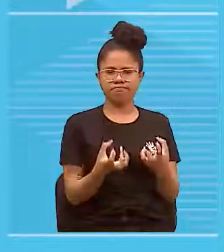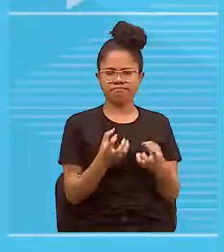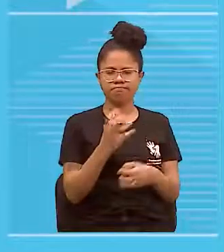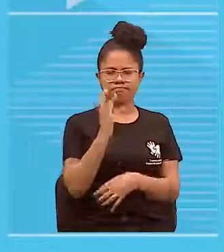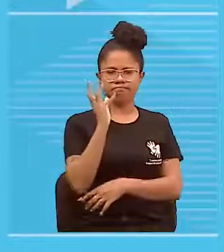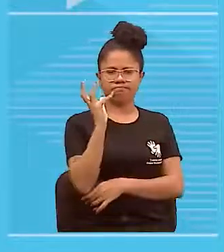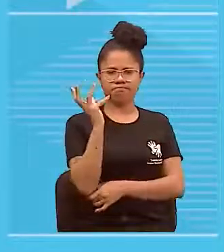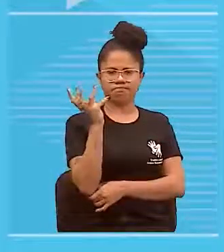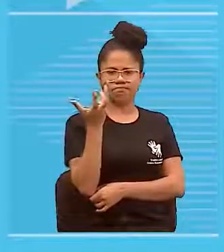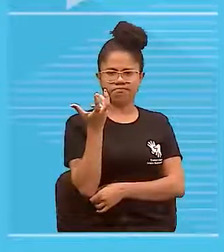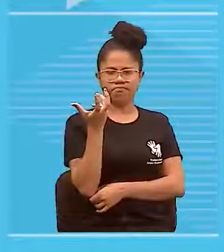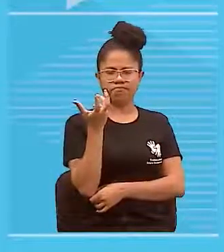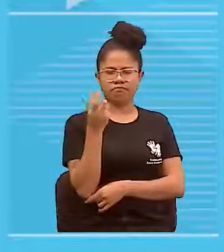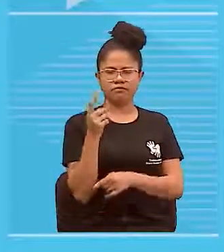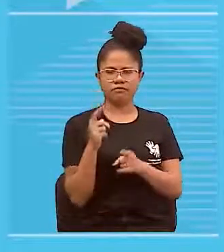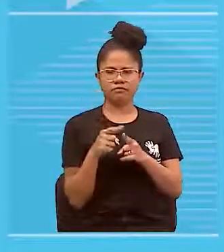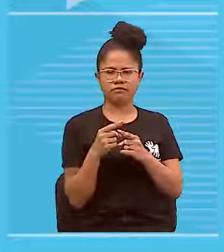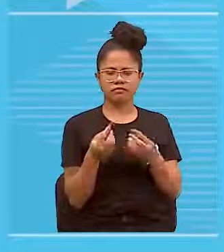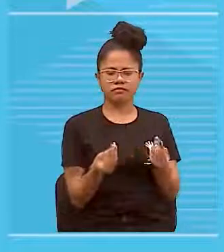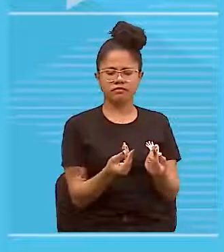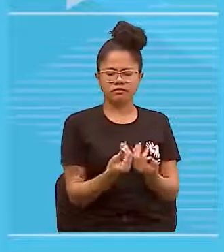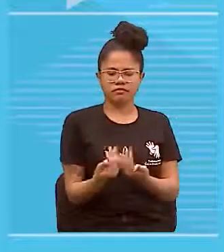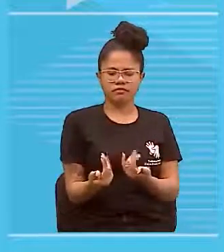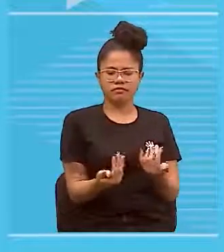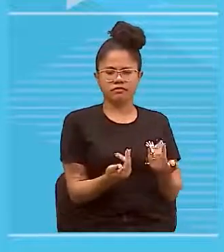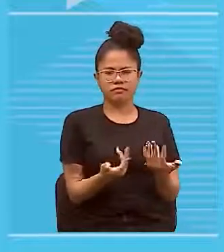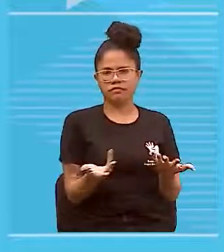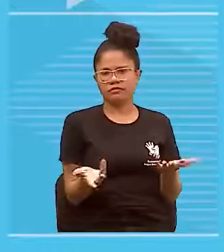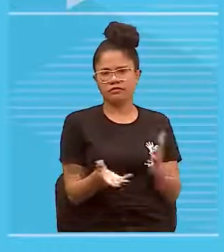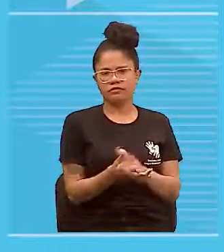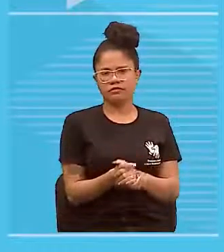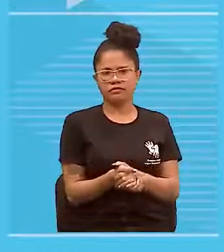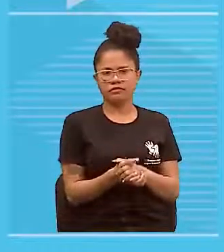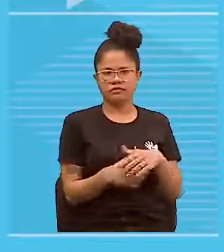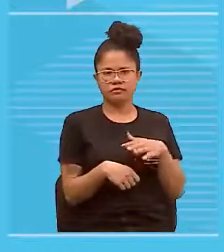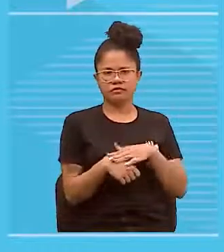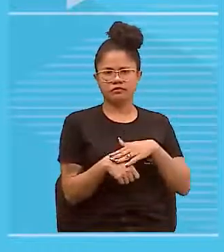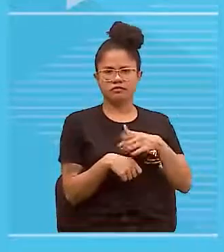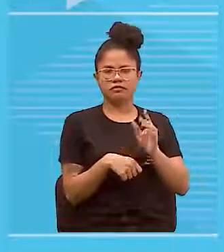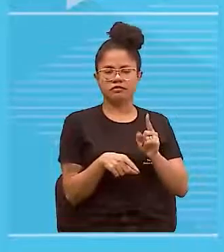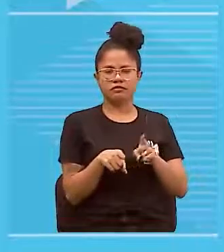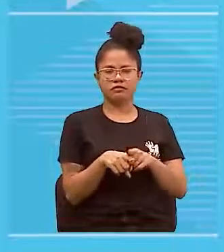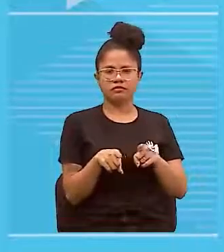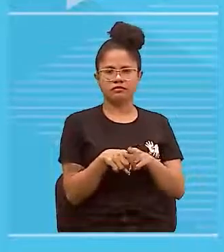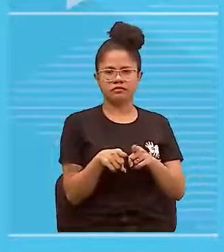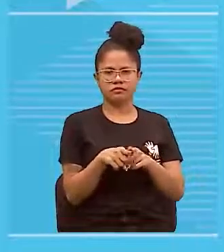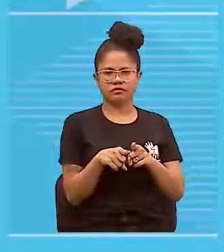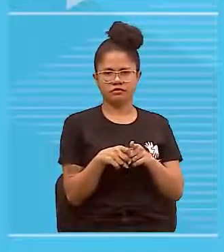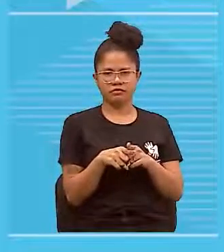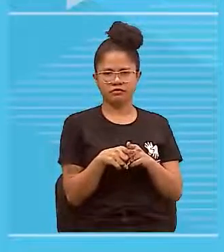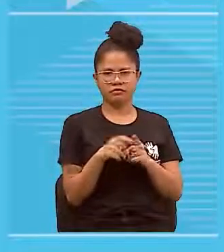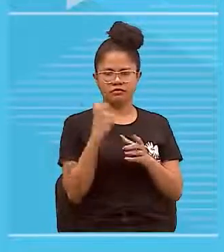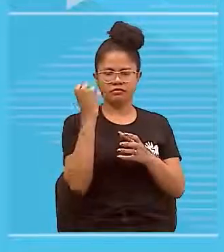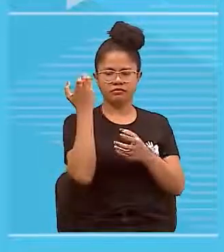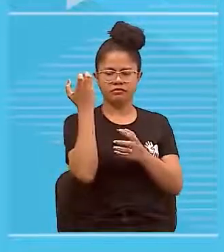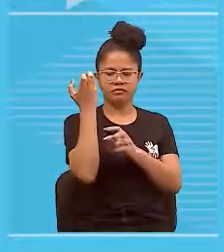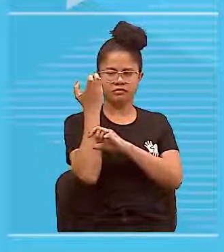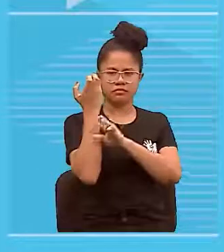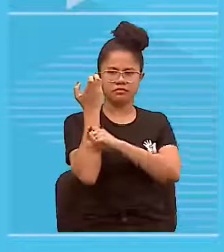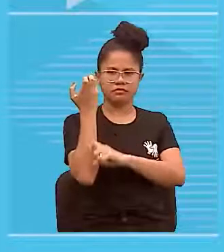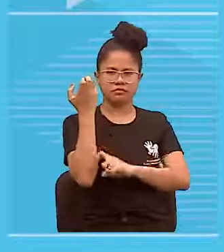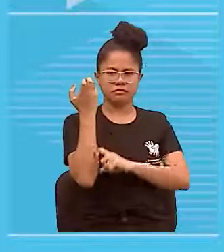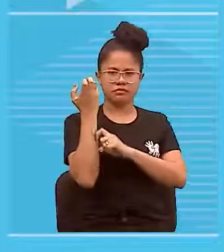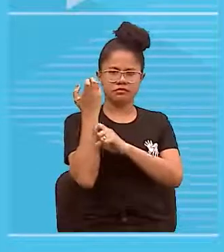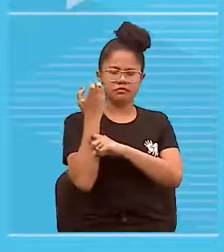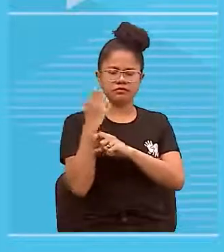mais espaçadas, algumas gramíneas. Então, já aparecem mais as cactáceas, né? Então, você está ali